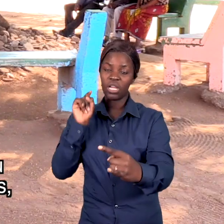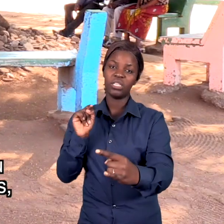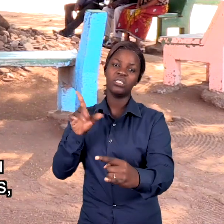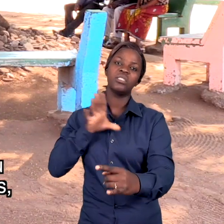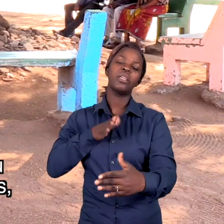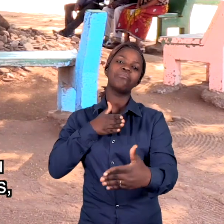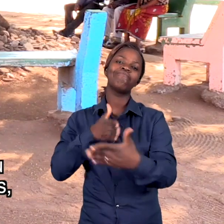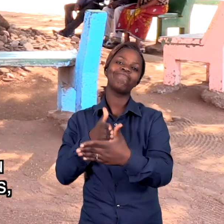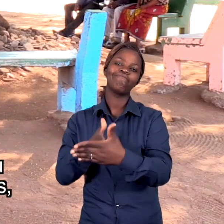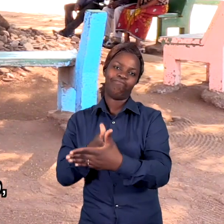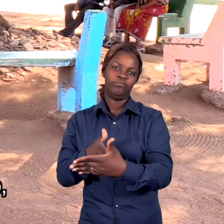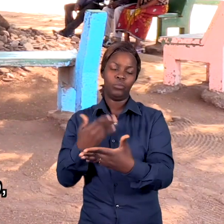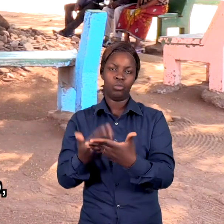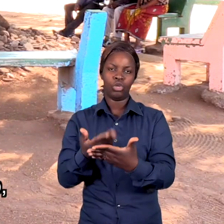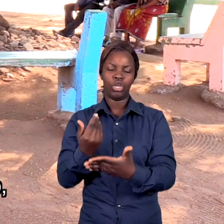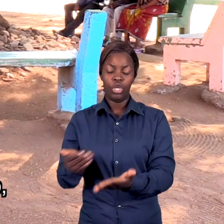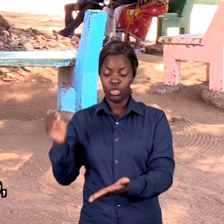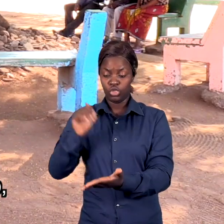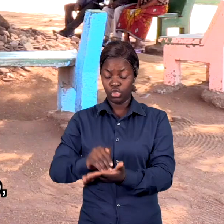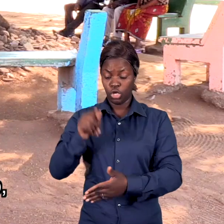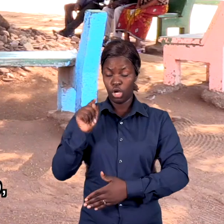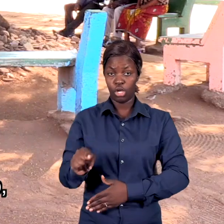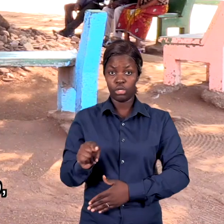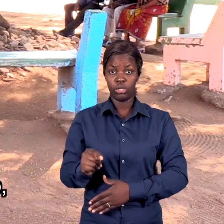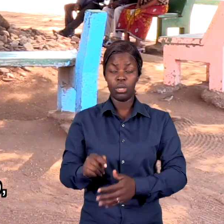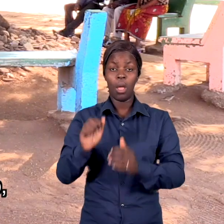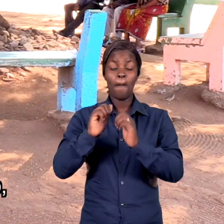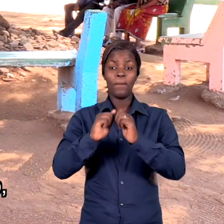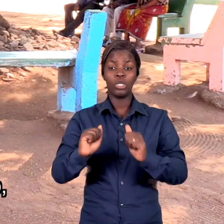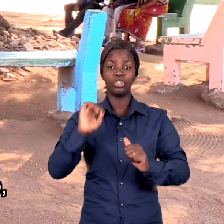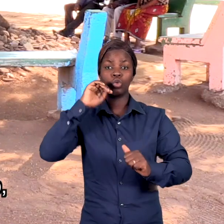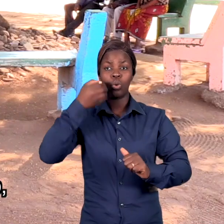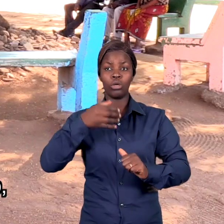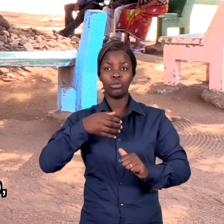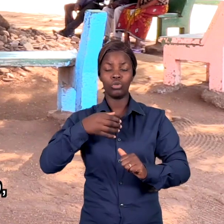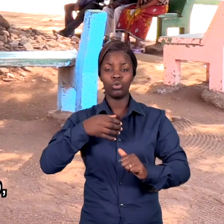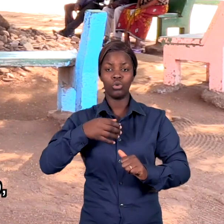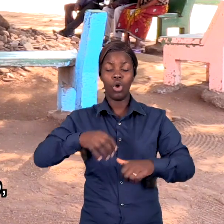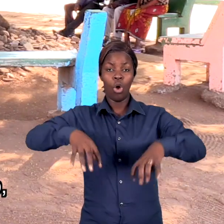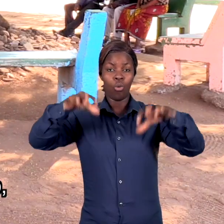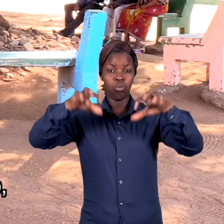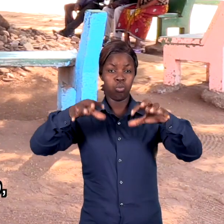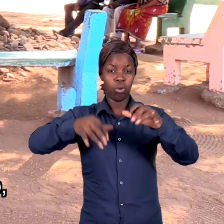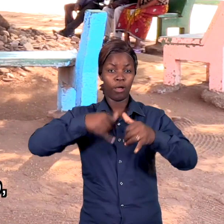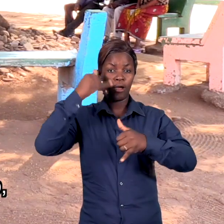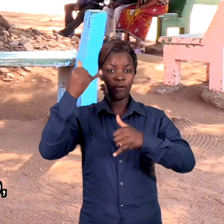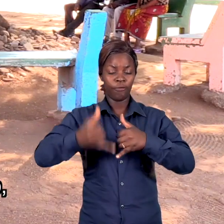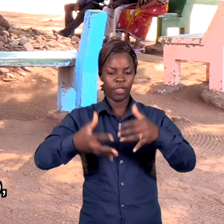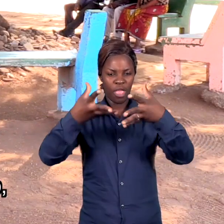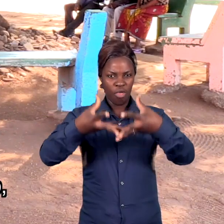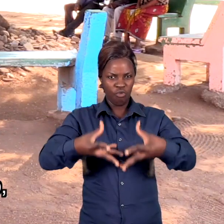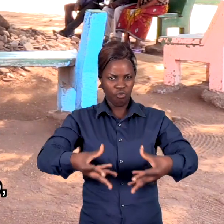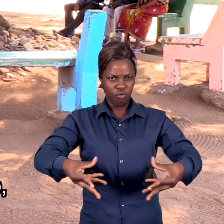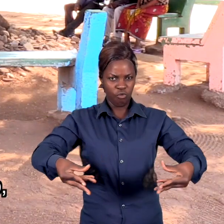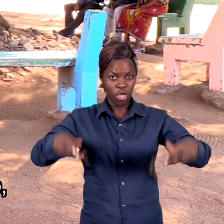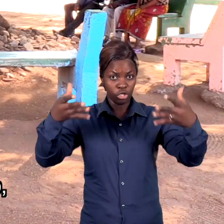acolhimento, há outra situação, porque vou no centro de acolhimento, mas basta parar a chuva, basta